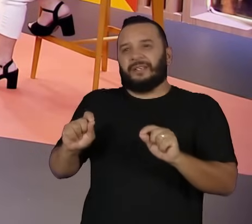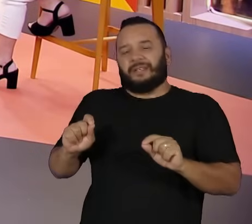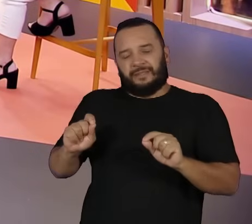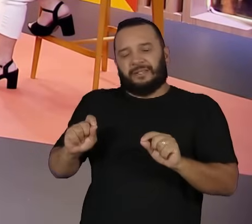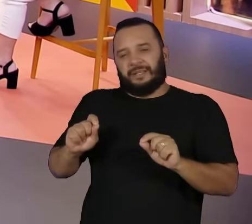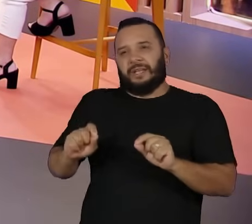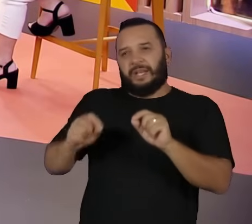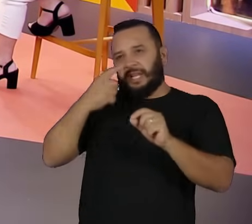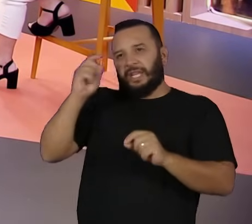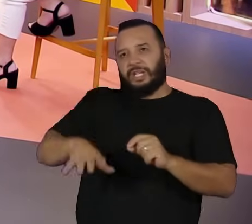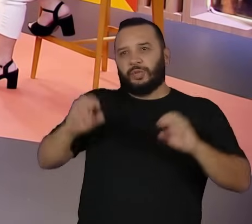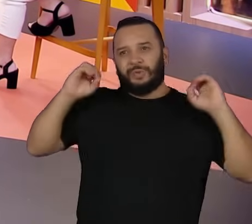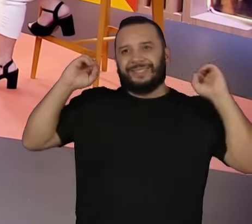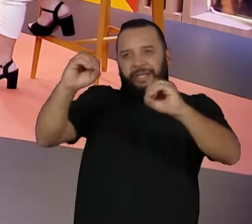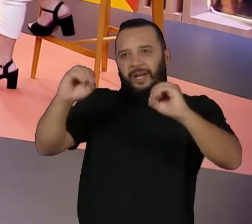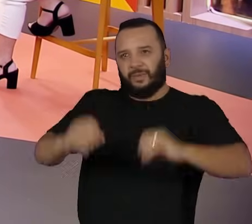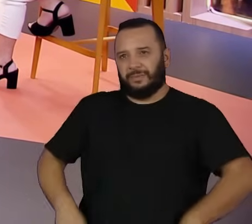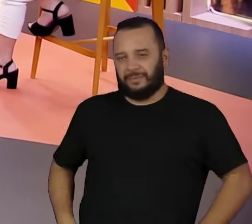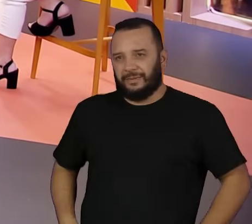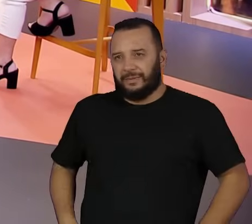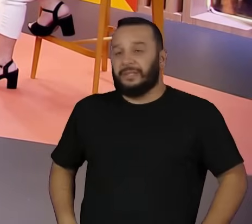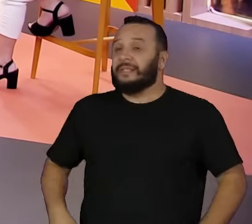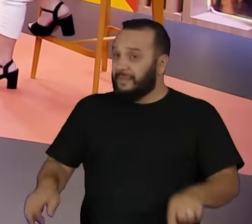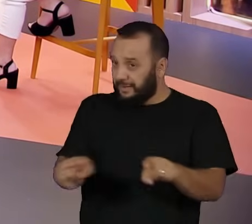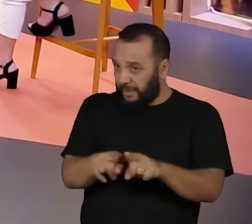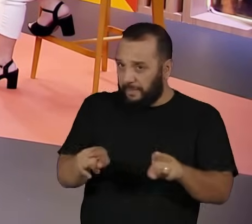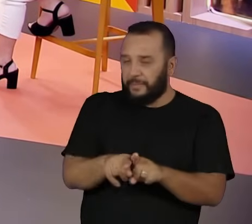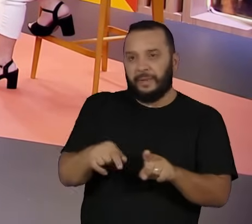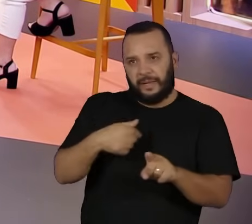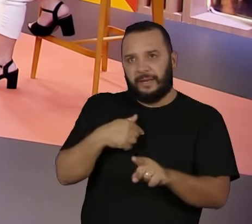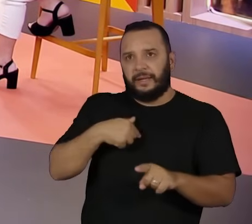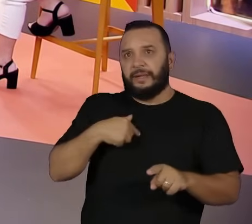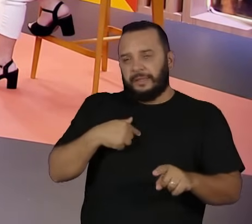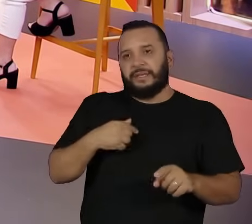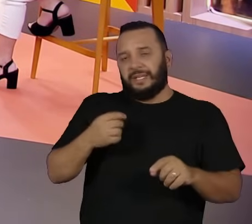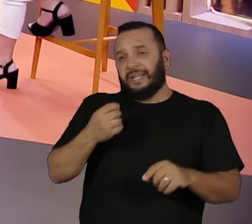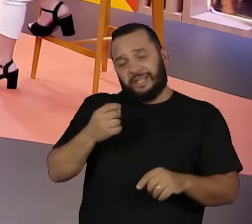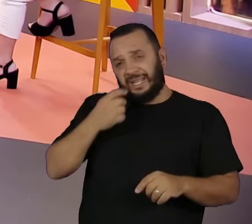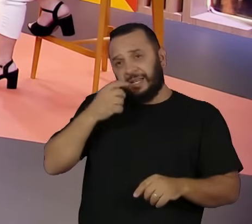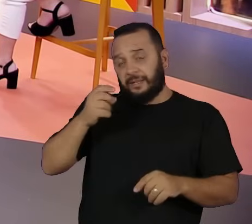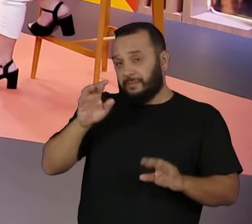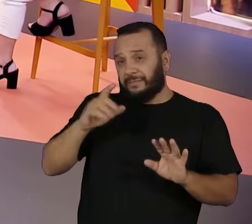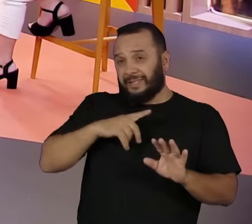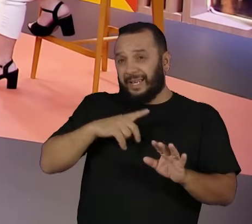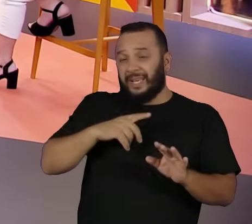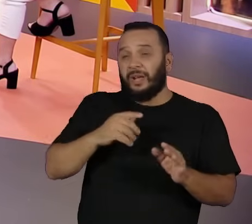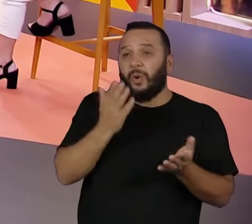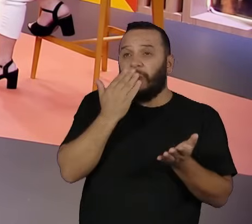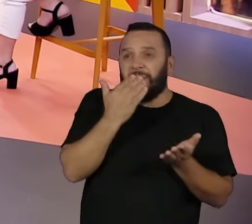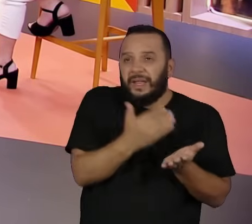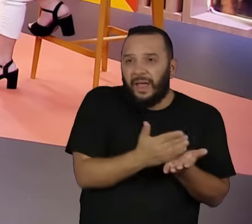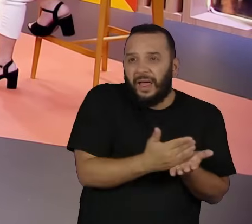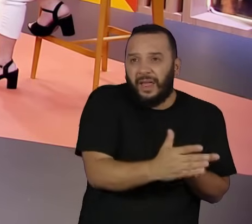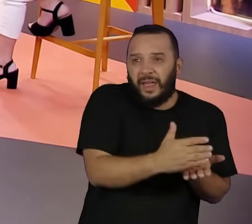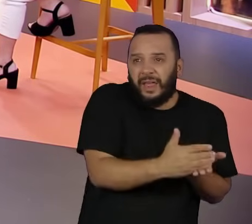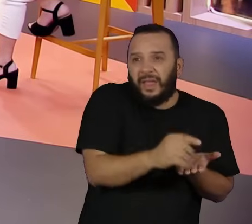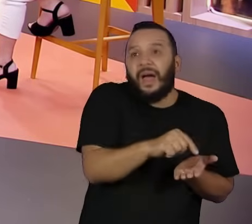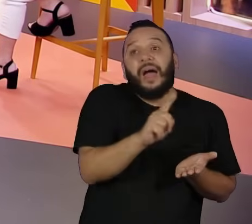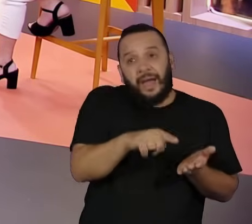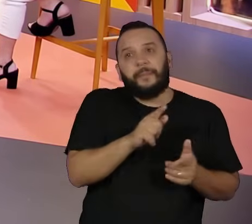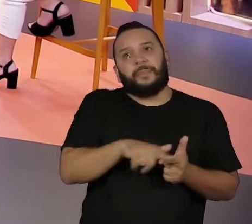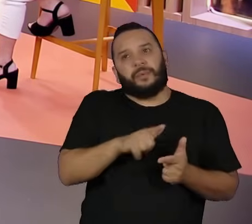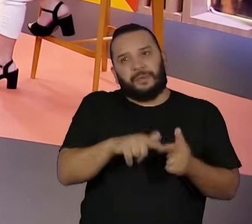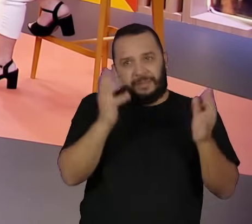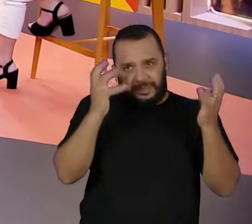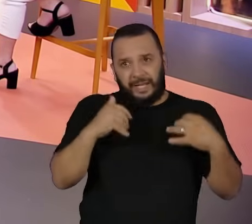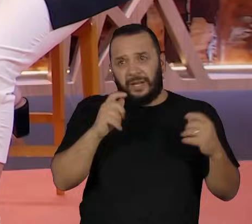para os resíduos orgânicos que a gente estava falando. Sim. A gente falou muito de reciclagem, mas tem um problema muito sério que é o resto da comida, né? Quando eu